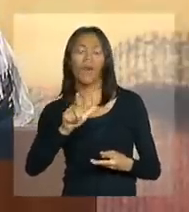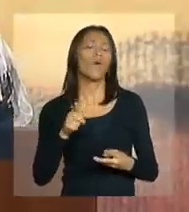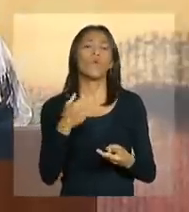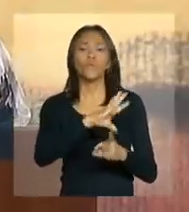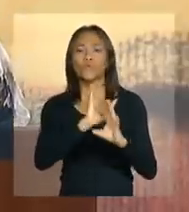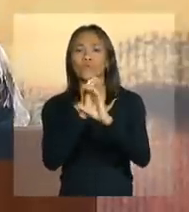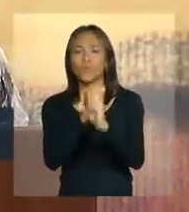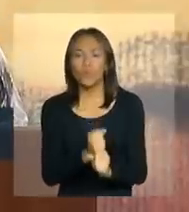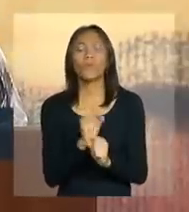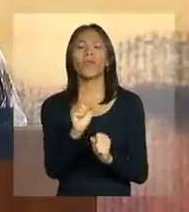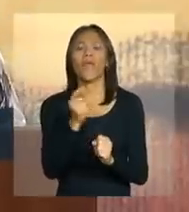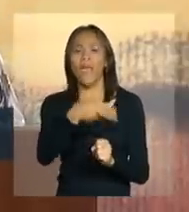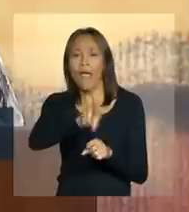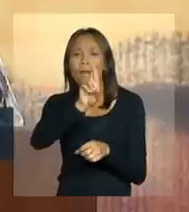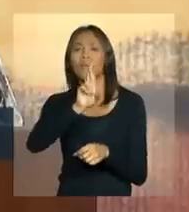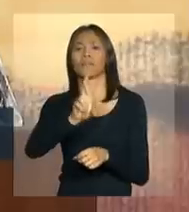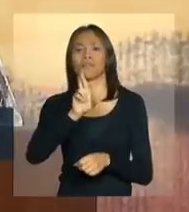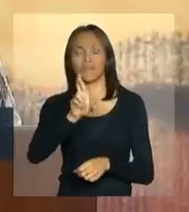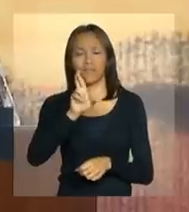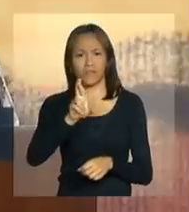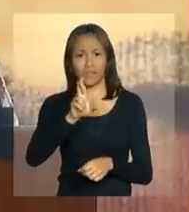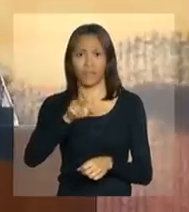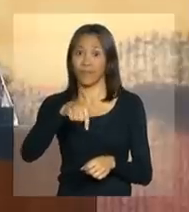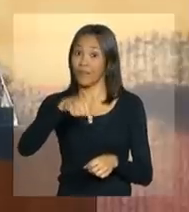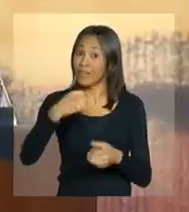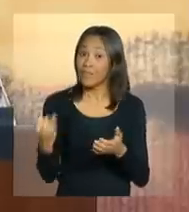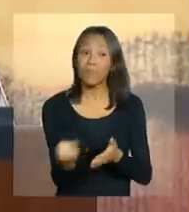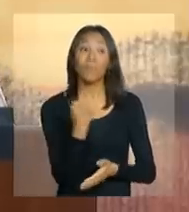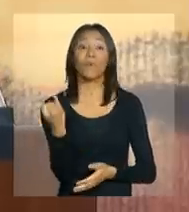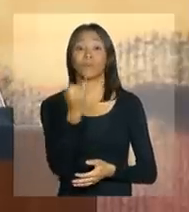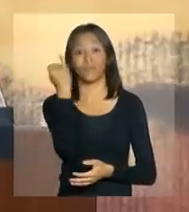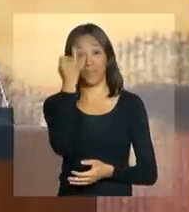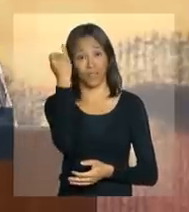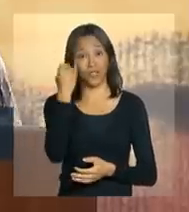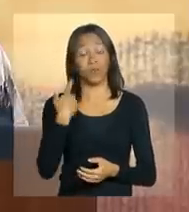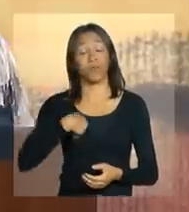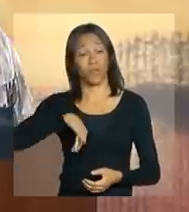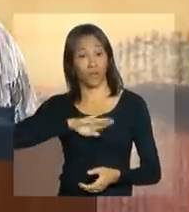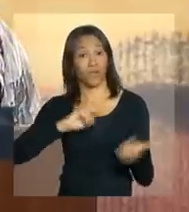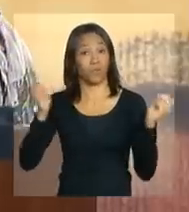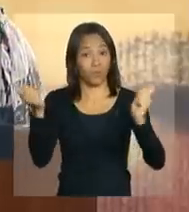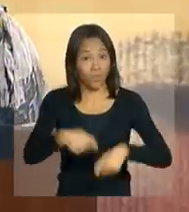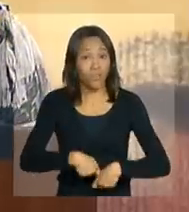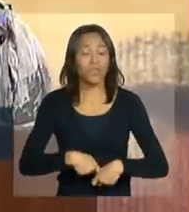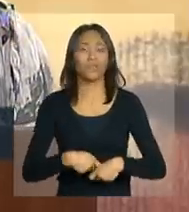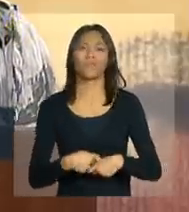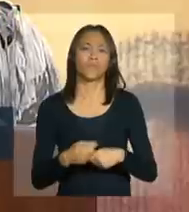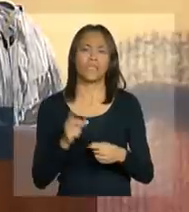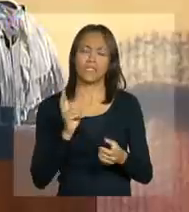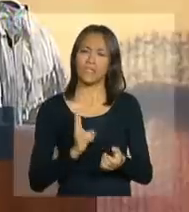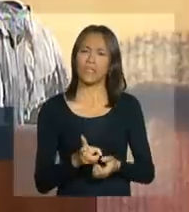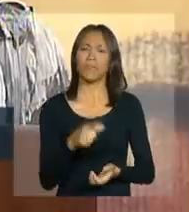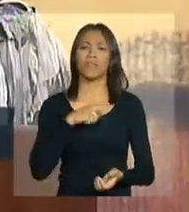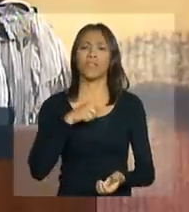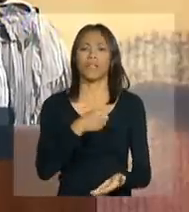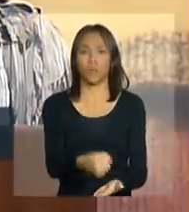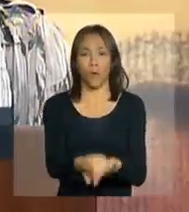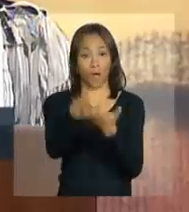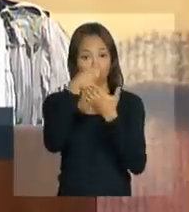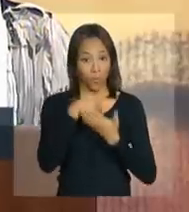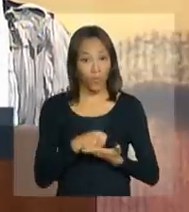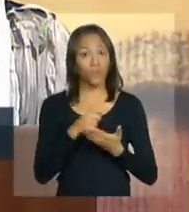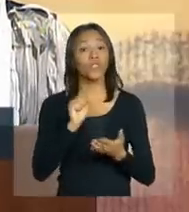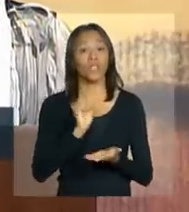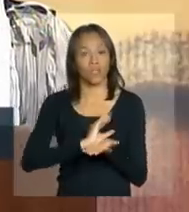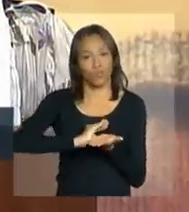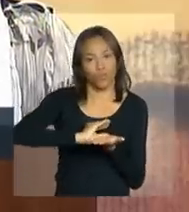uma iniciativa da maior importância para que nós possamos através do apoio com recursos